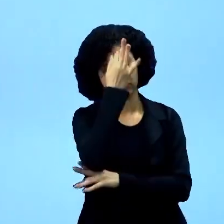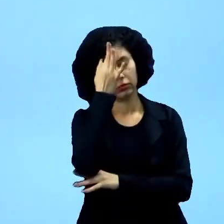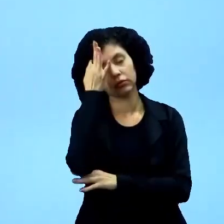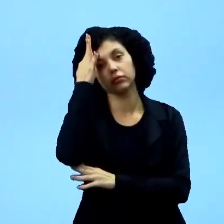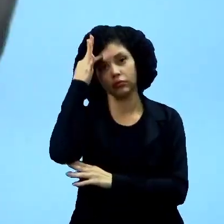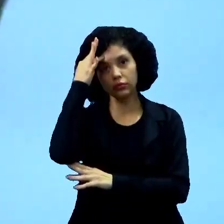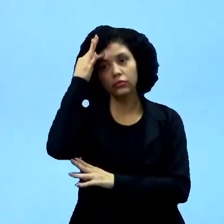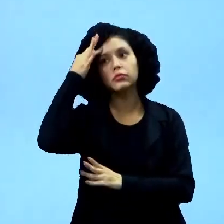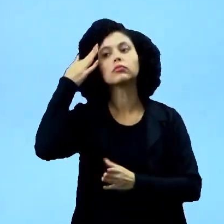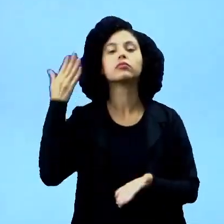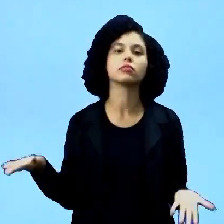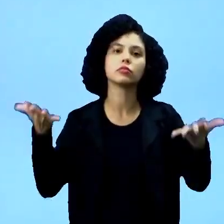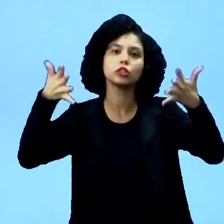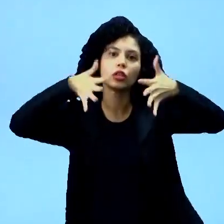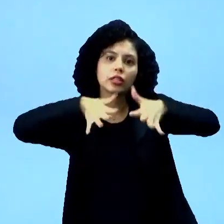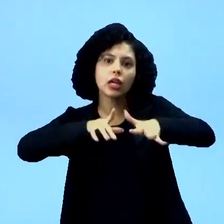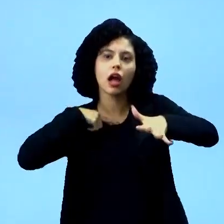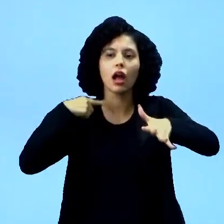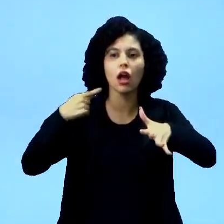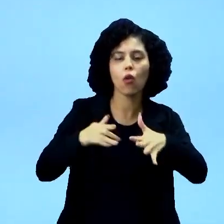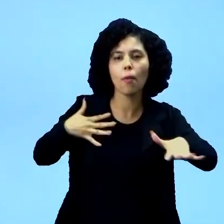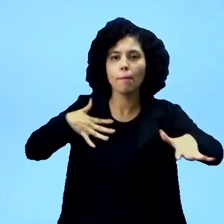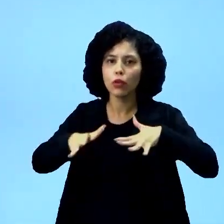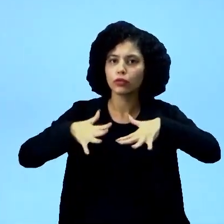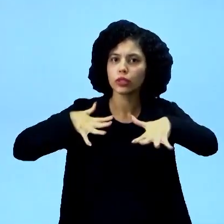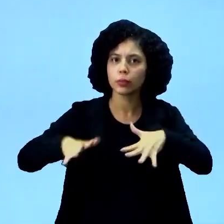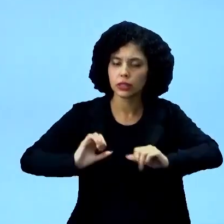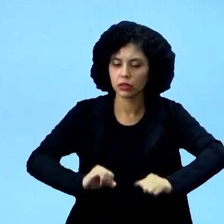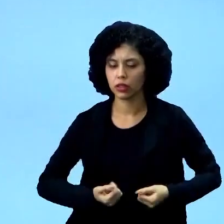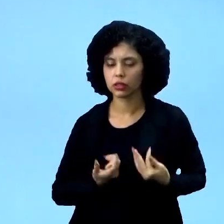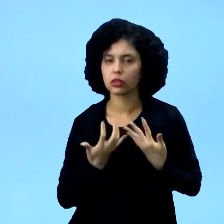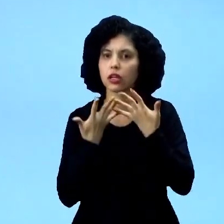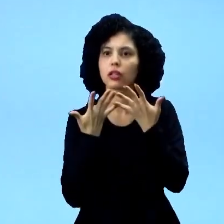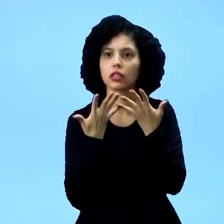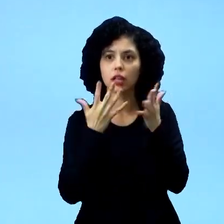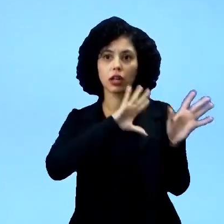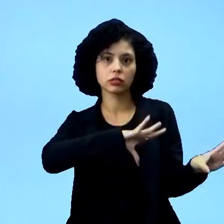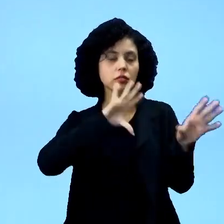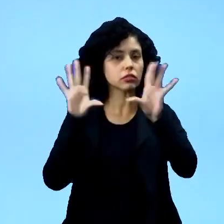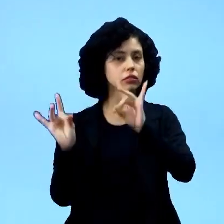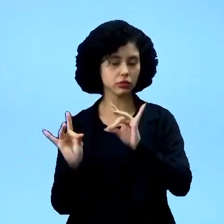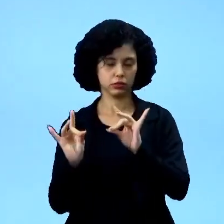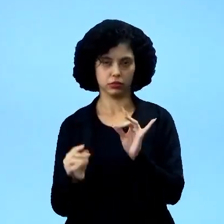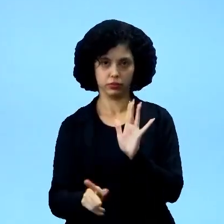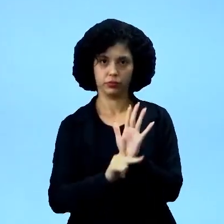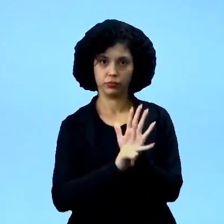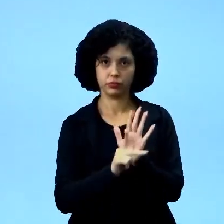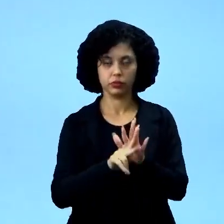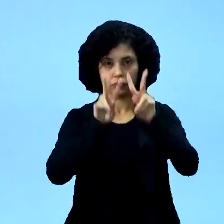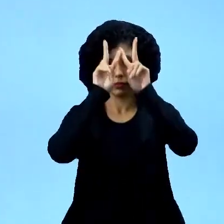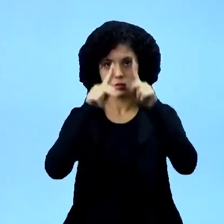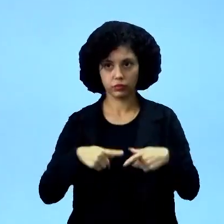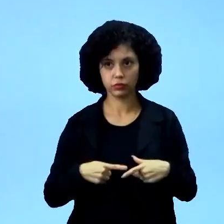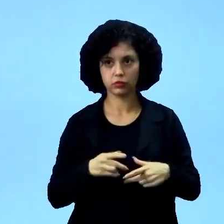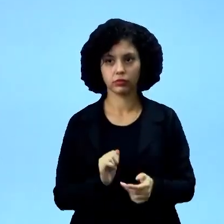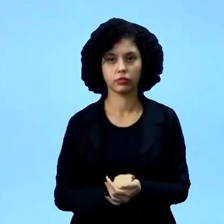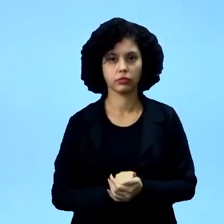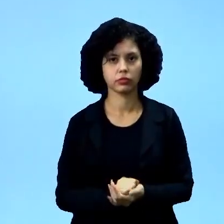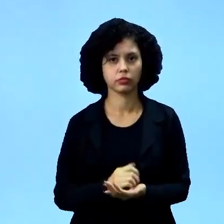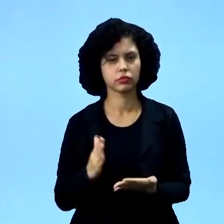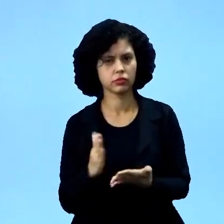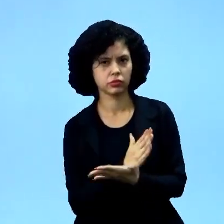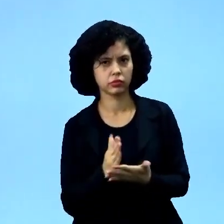filosófico de embutir o movimento e que esse movimento, ele ressalte e defina o seu ser. Então, aquilo ali é algo